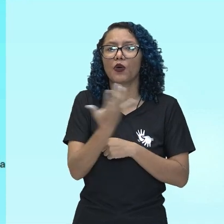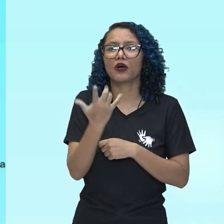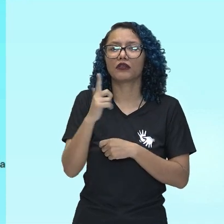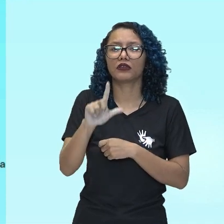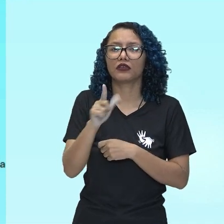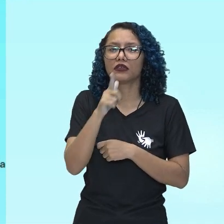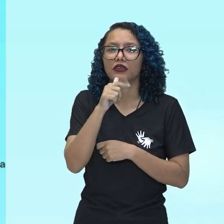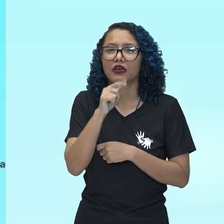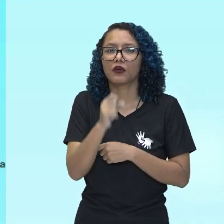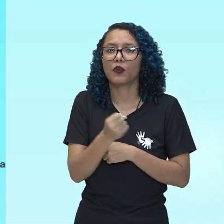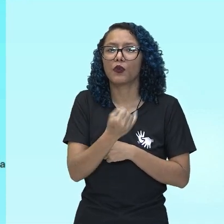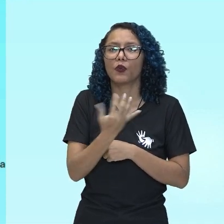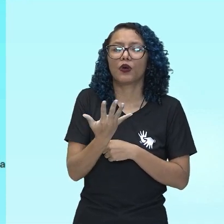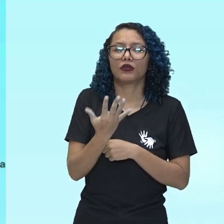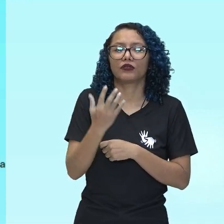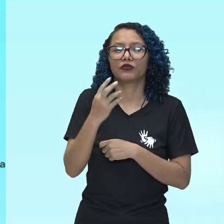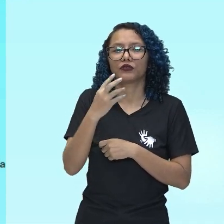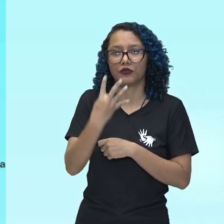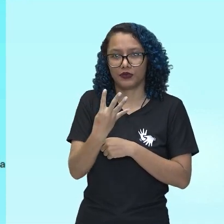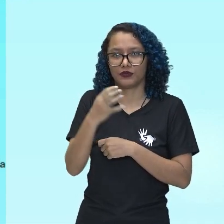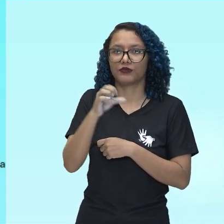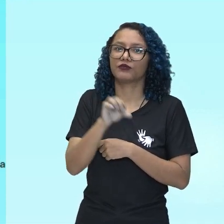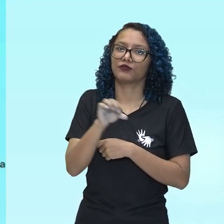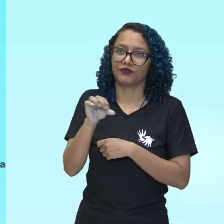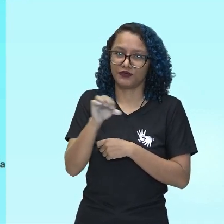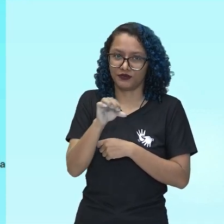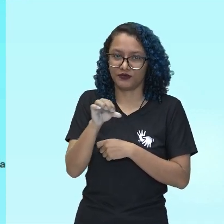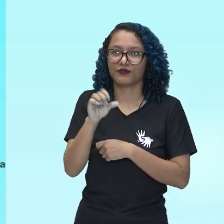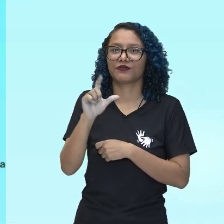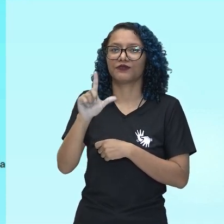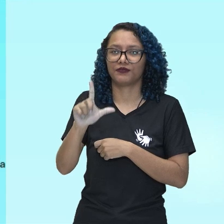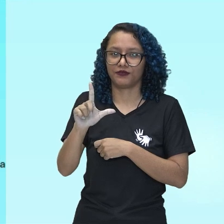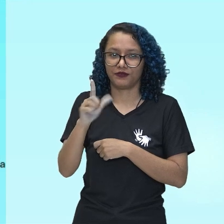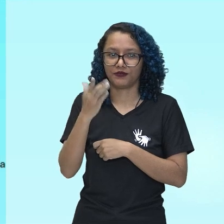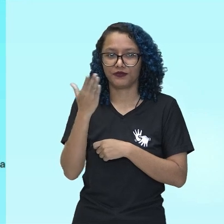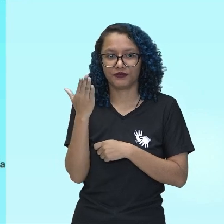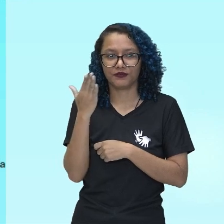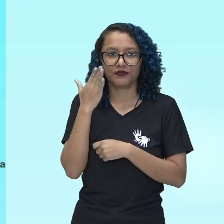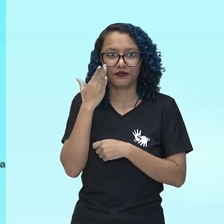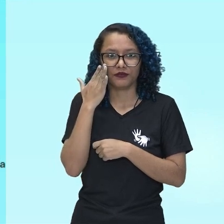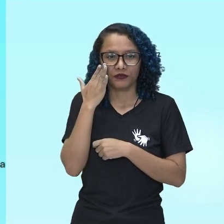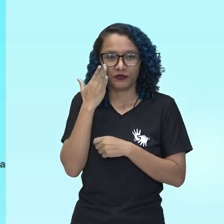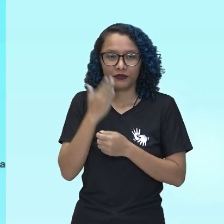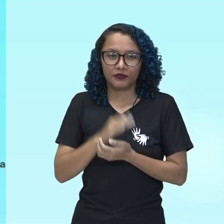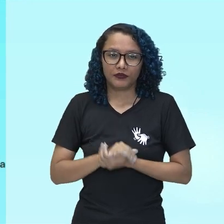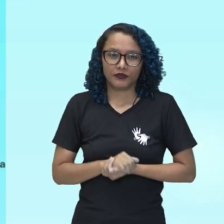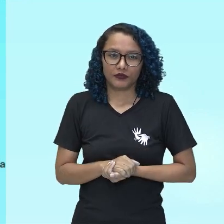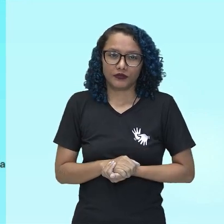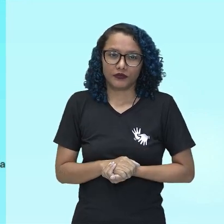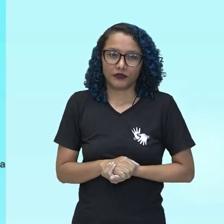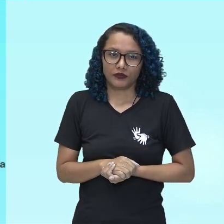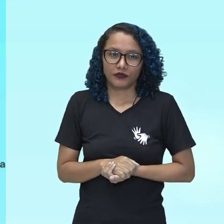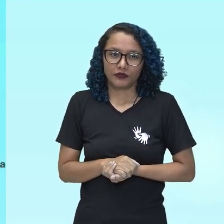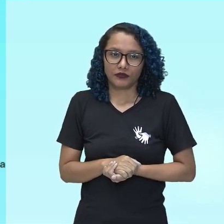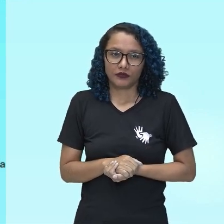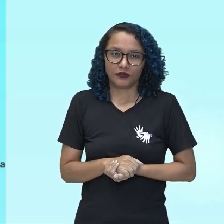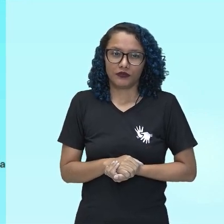499 litros. Olha só, o professor vai apagar aqui e vai retornar aqui, ó. Aqui, ó.